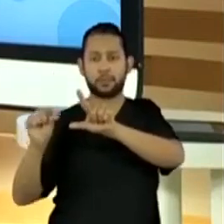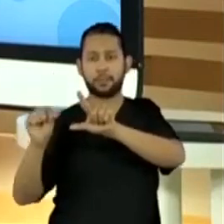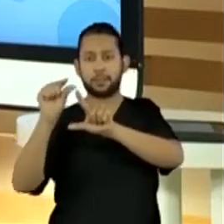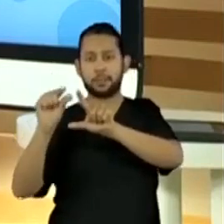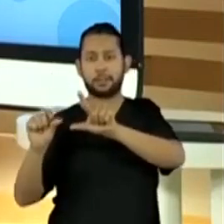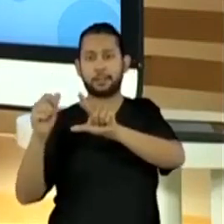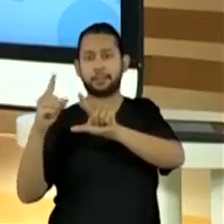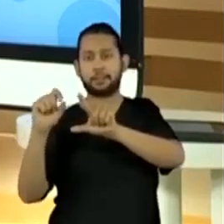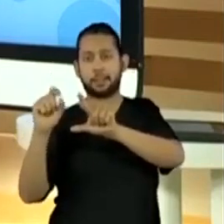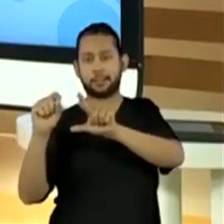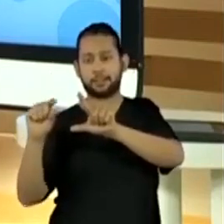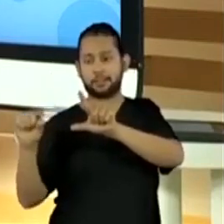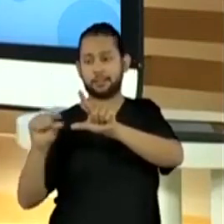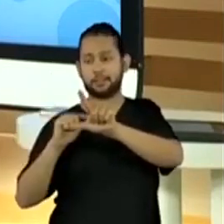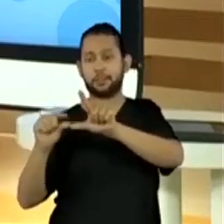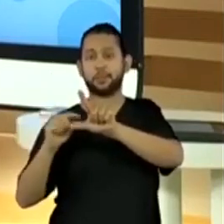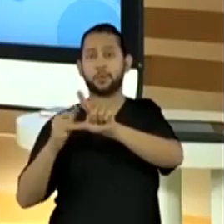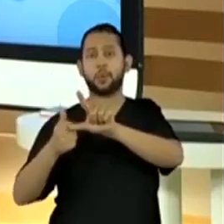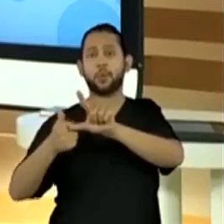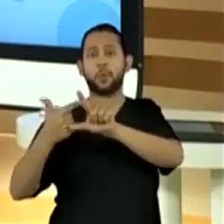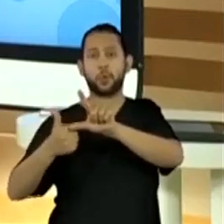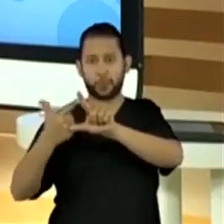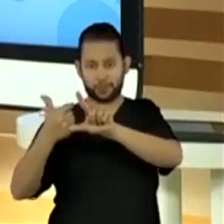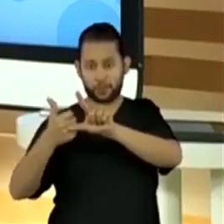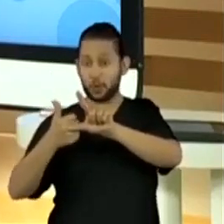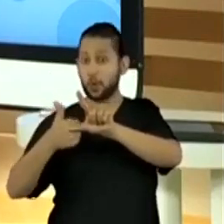10, 11,